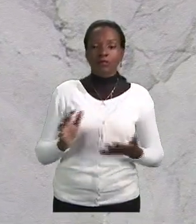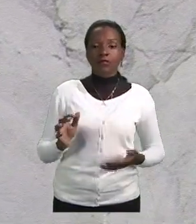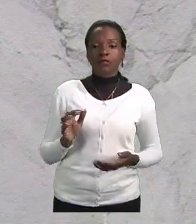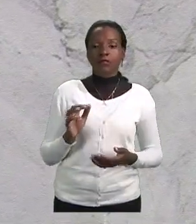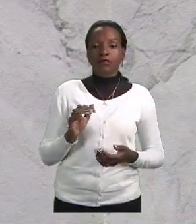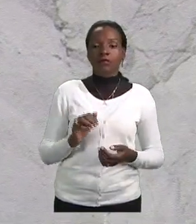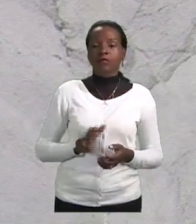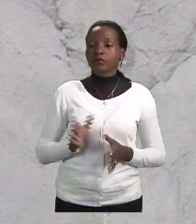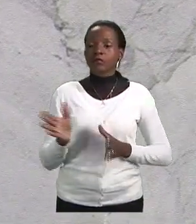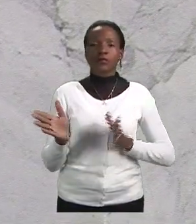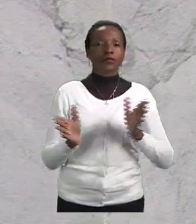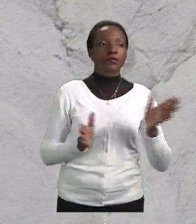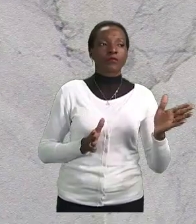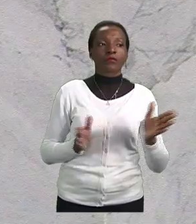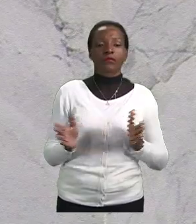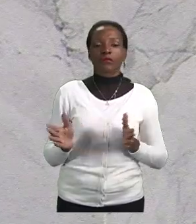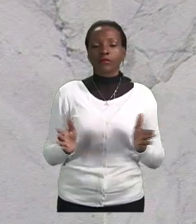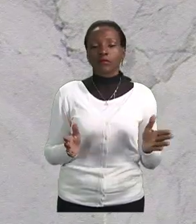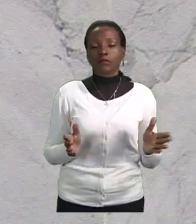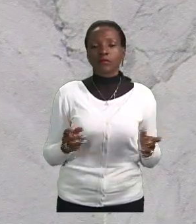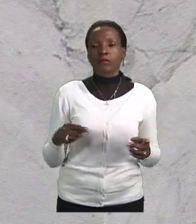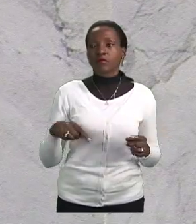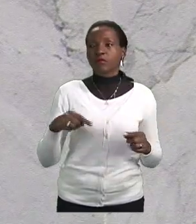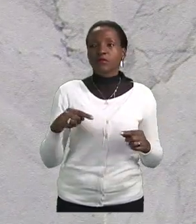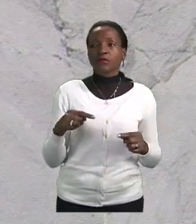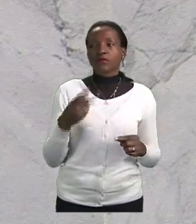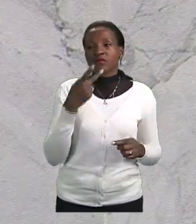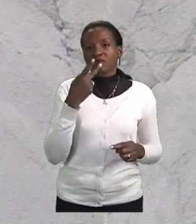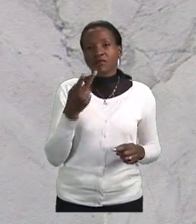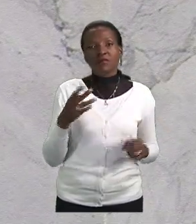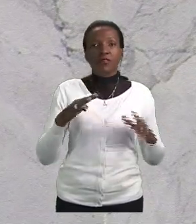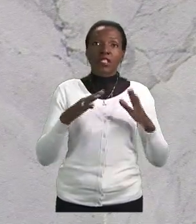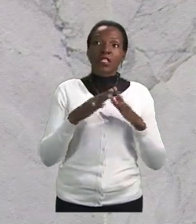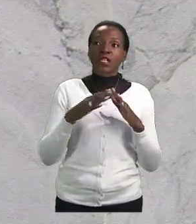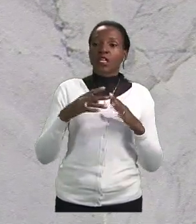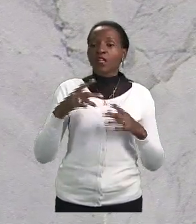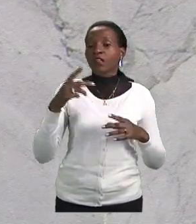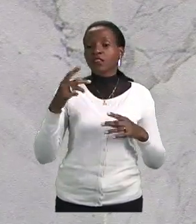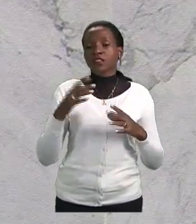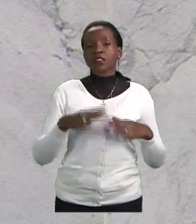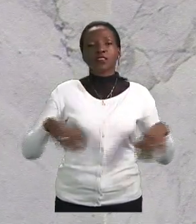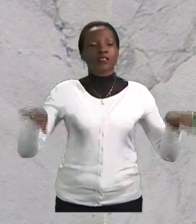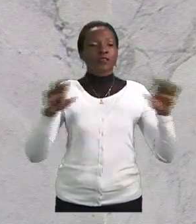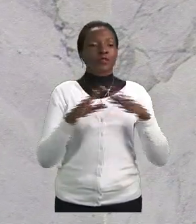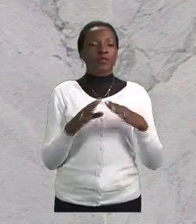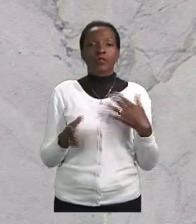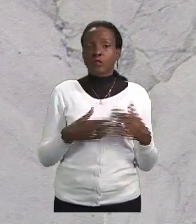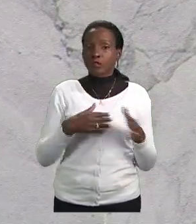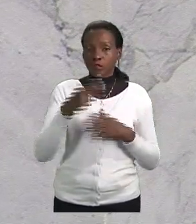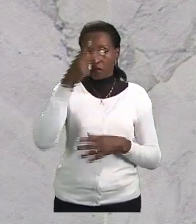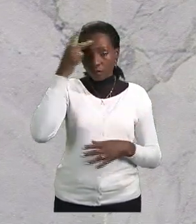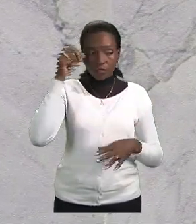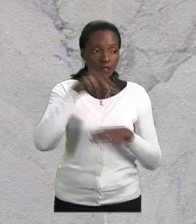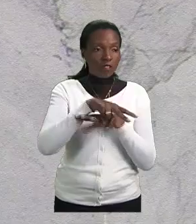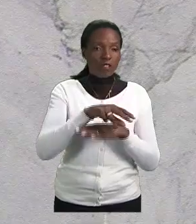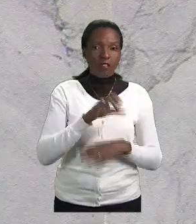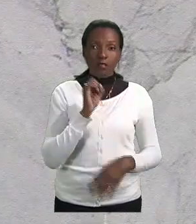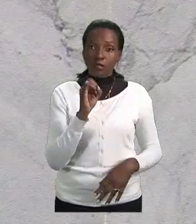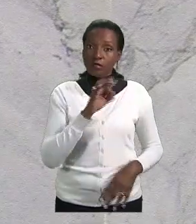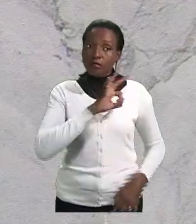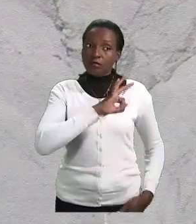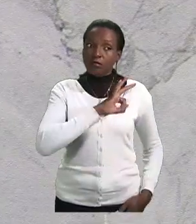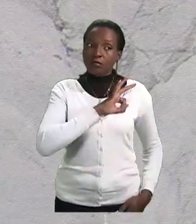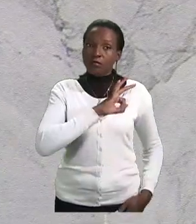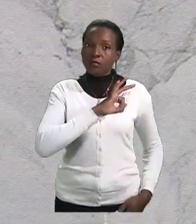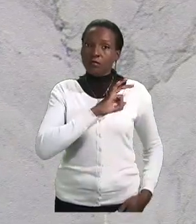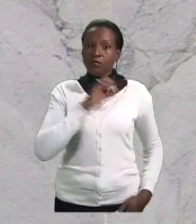adequado com essa história de que a casa do povo fácil que entra quem quer que se não é nossa polícia militar a nossa